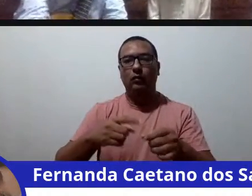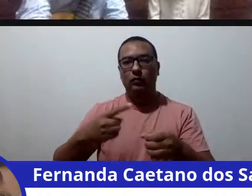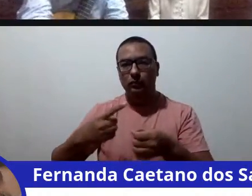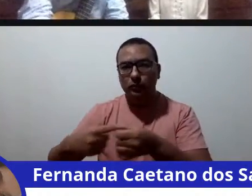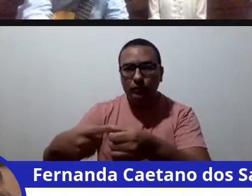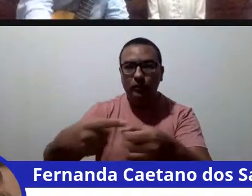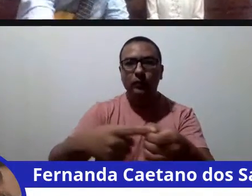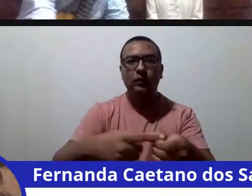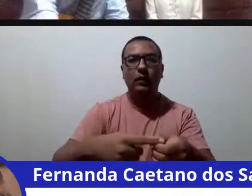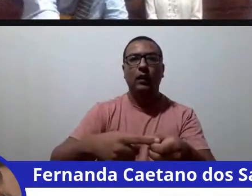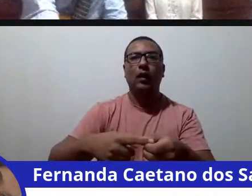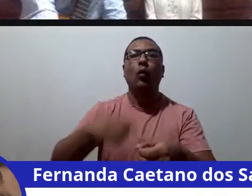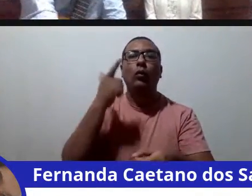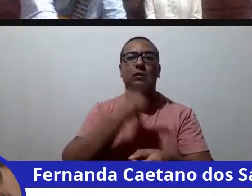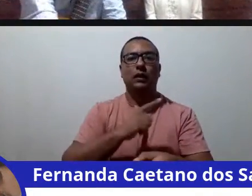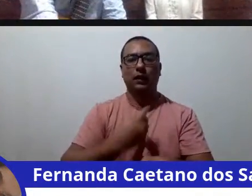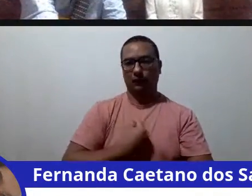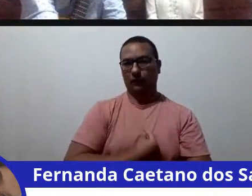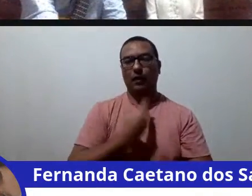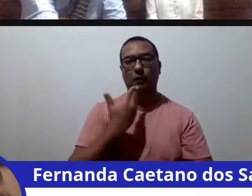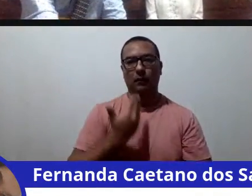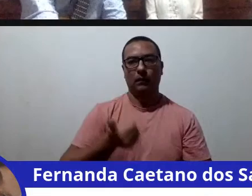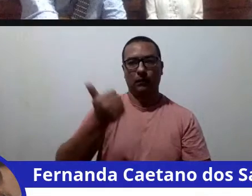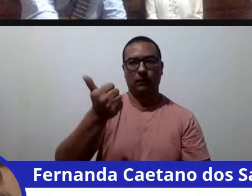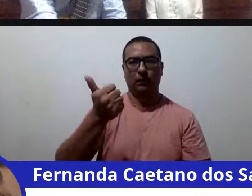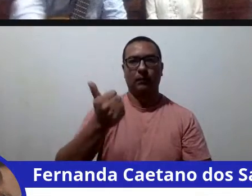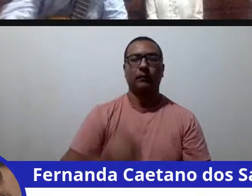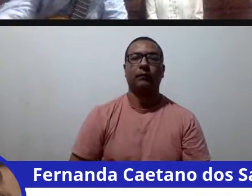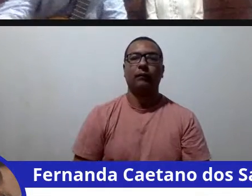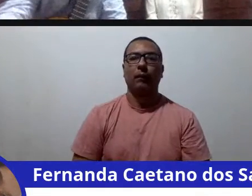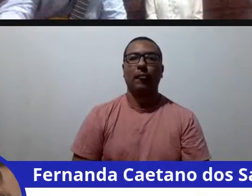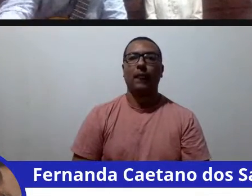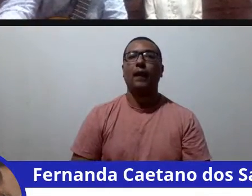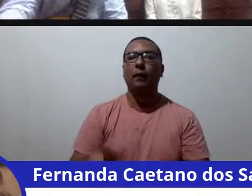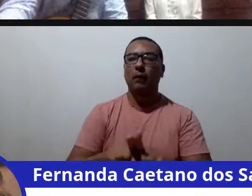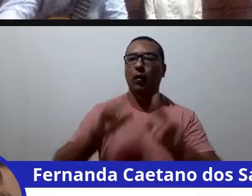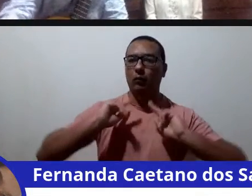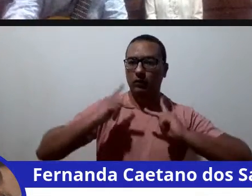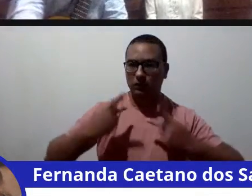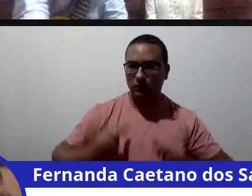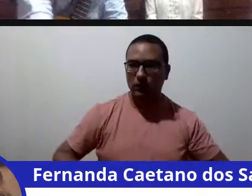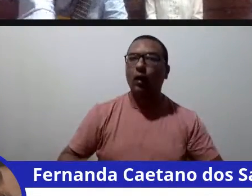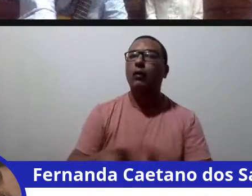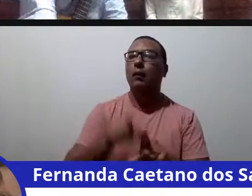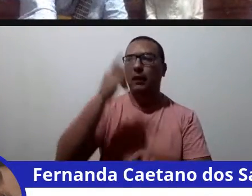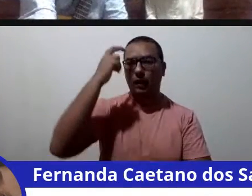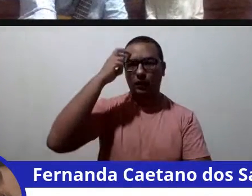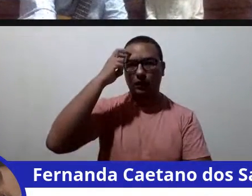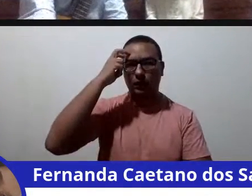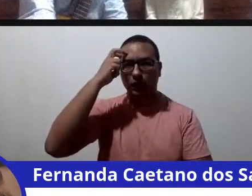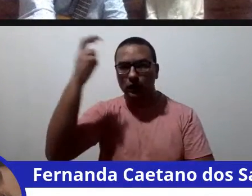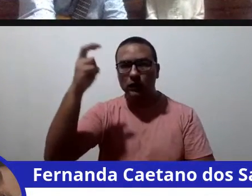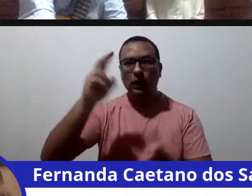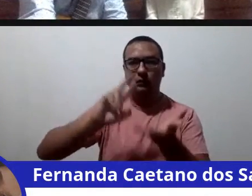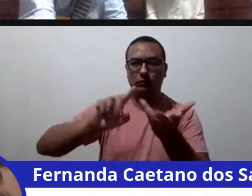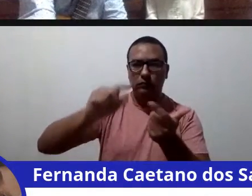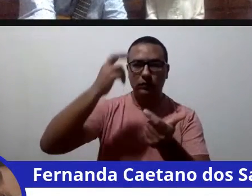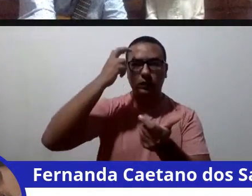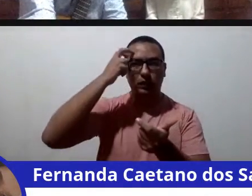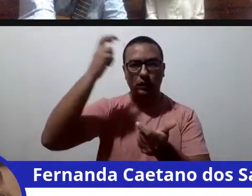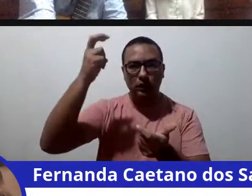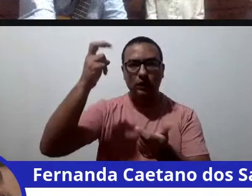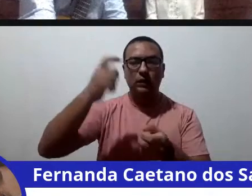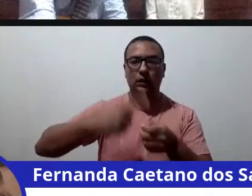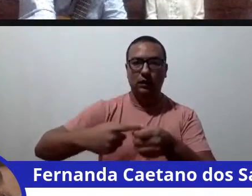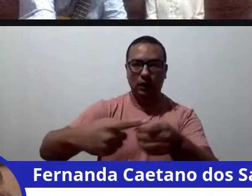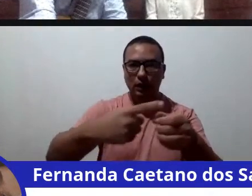cada vez mais com qualidade de vida. Eu acho que tanto a questão da humanização e a questão da inteligência, das cidades inteligentes, são grandes, aí,